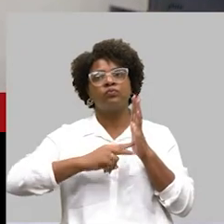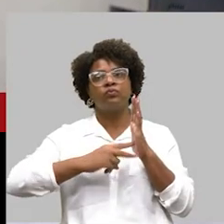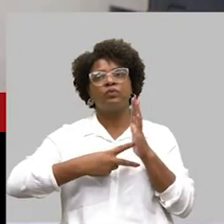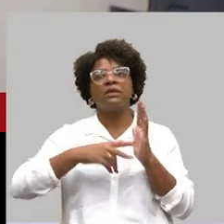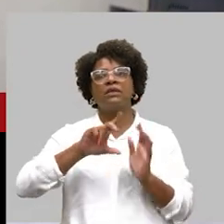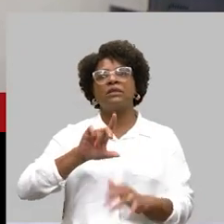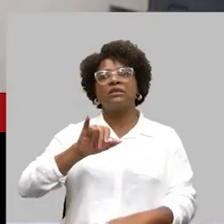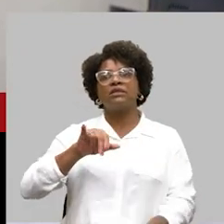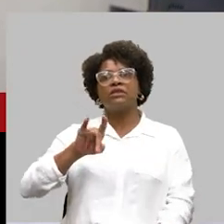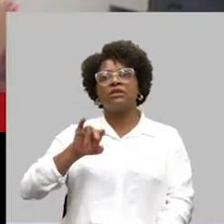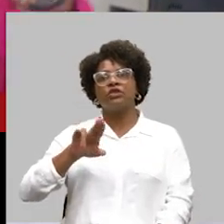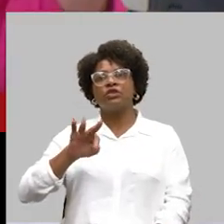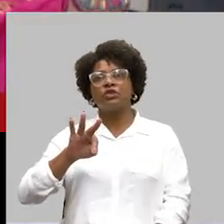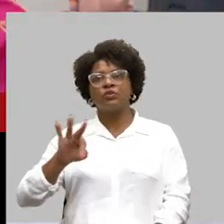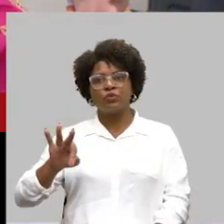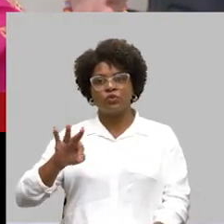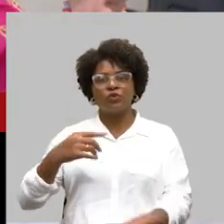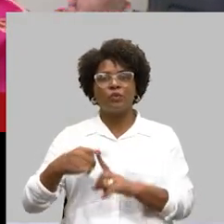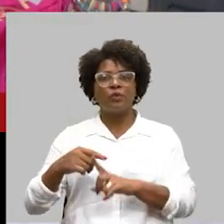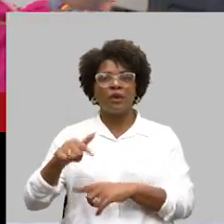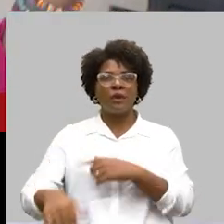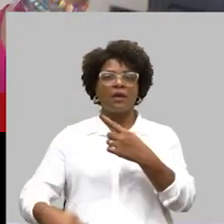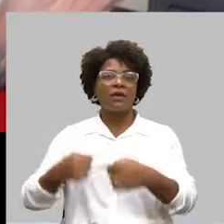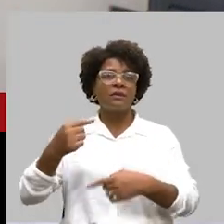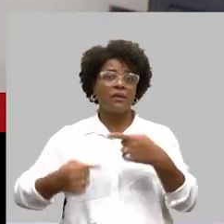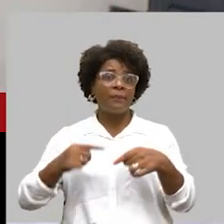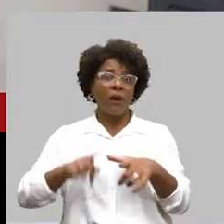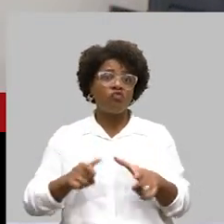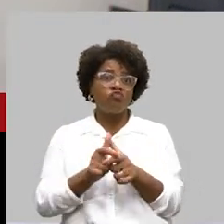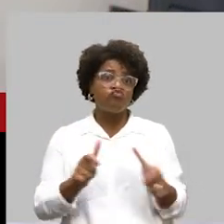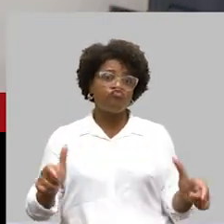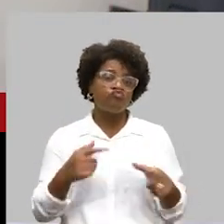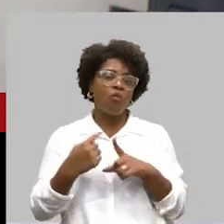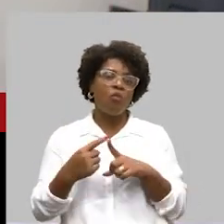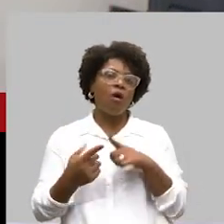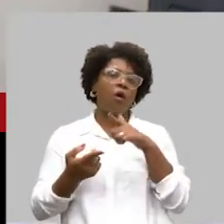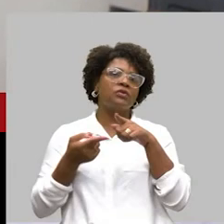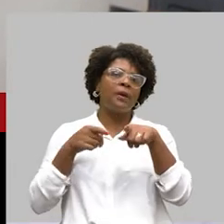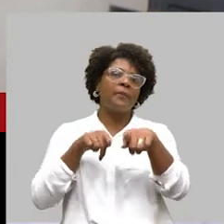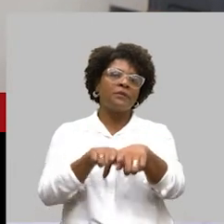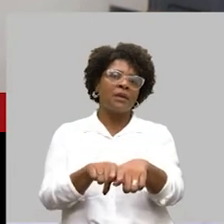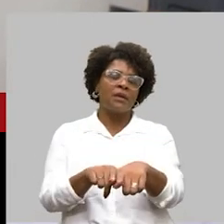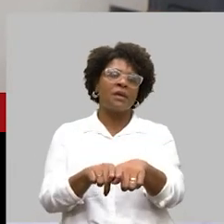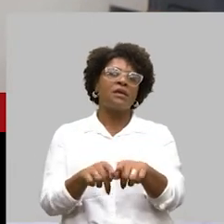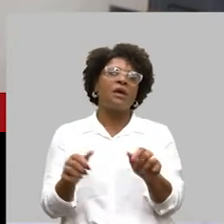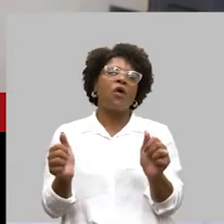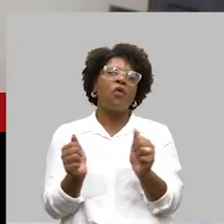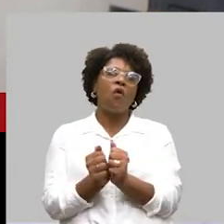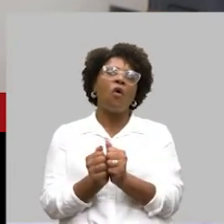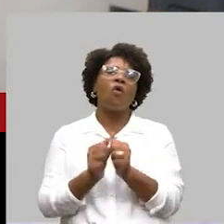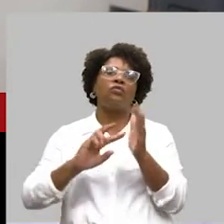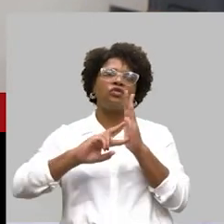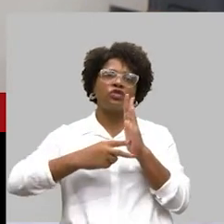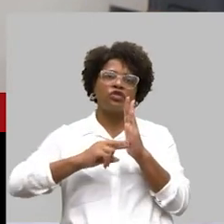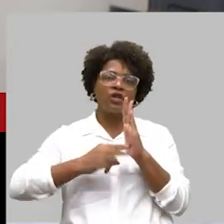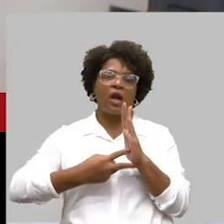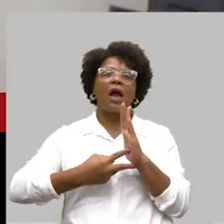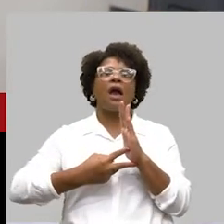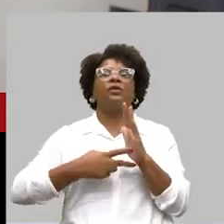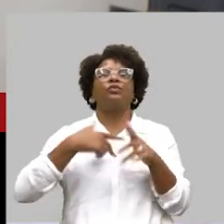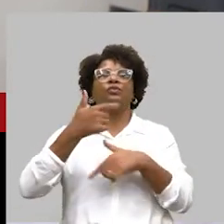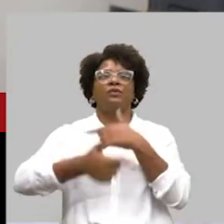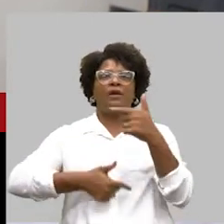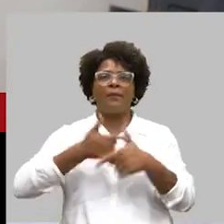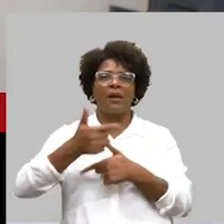dimensão eh que nós estamos vendo pela parceria com o sindicato único dos trabalhadores e trabalhadoras em educação então